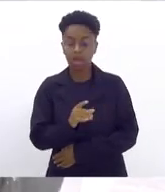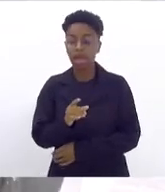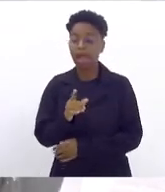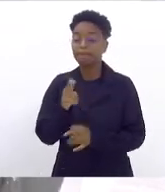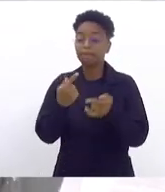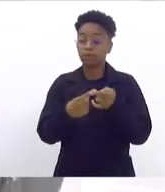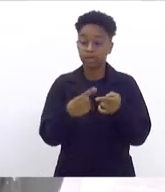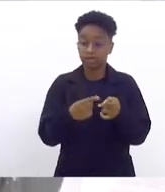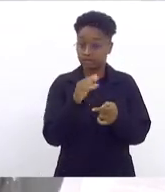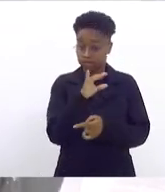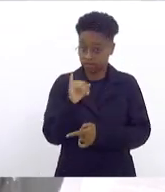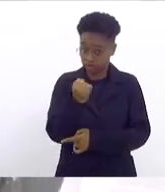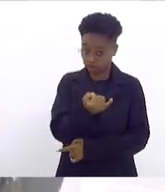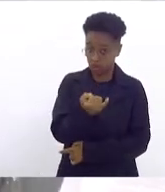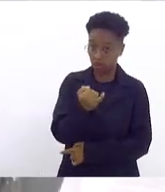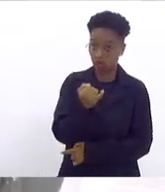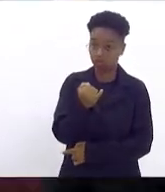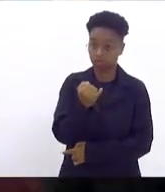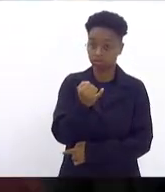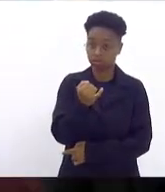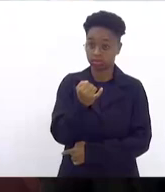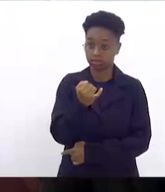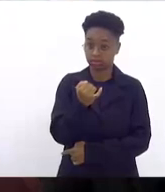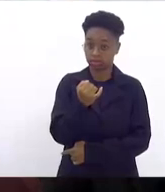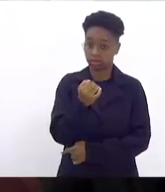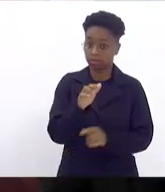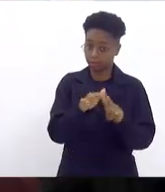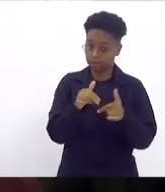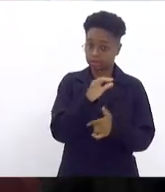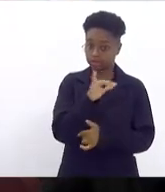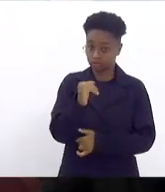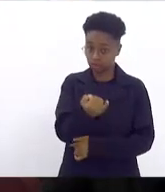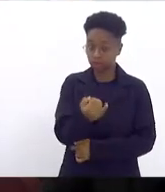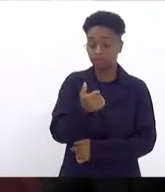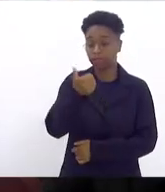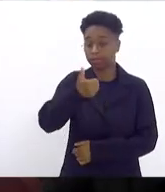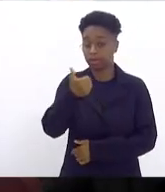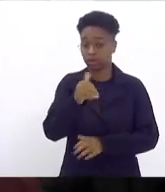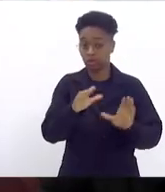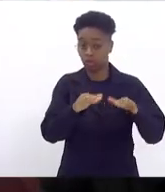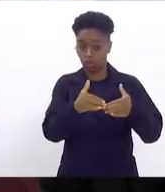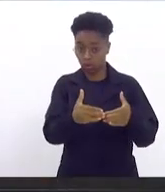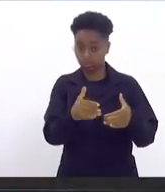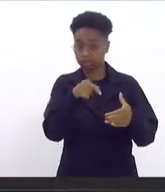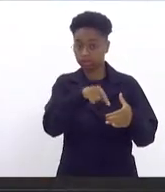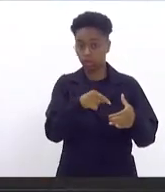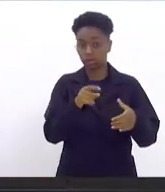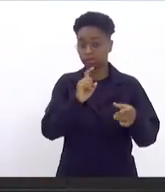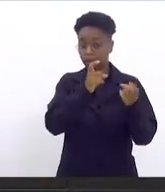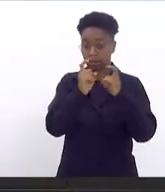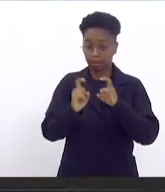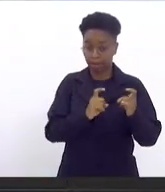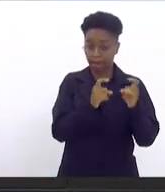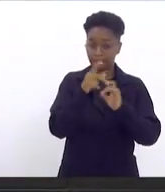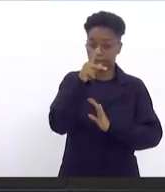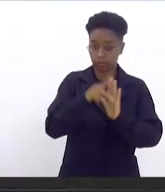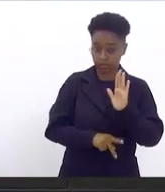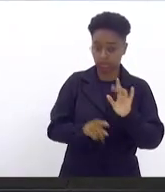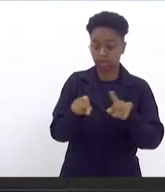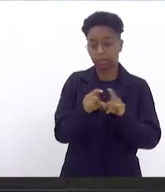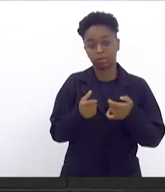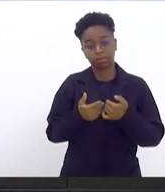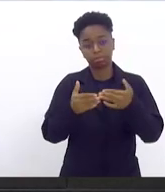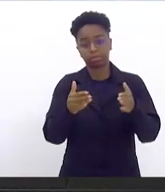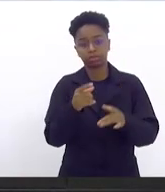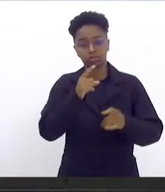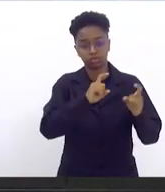que cabe a CCJ, por isso que a CCJ é a primeira comissão a falar sobre o projeto, a inaugurar as